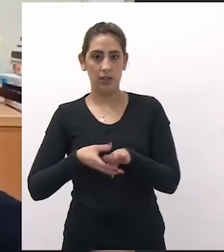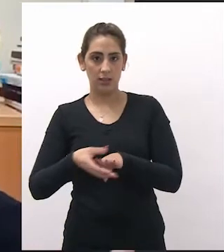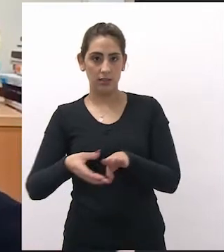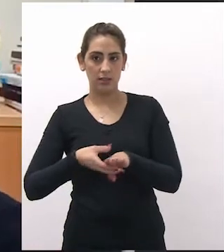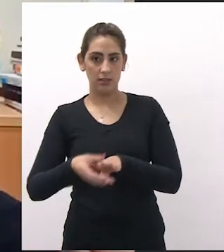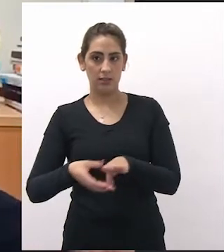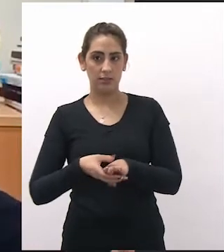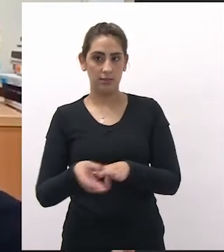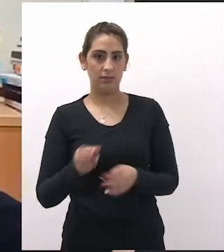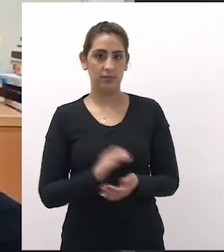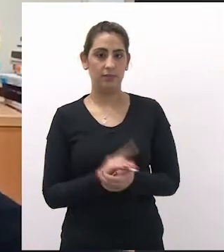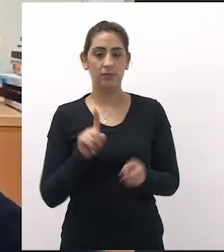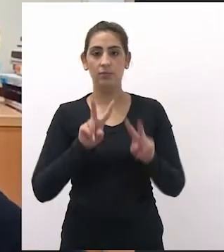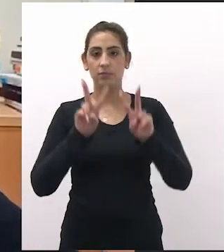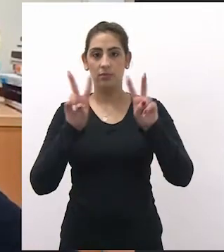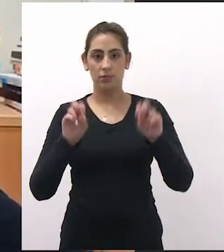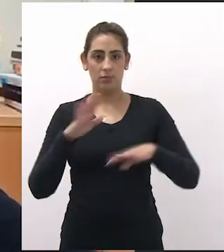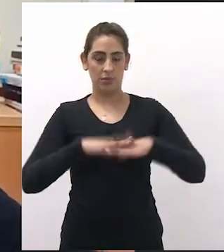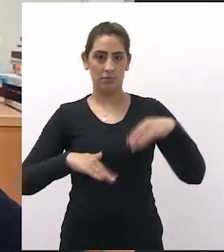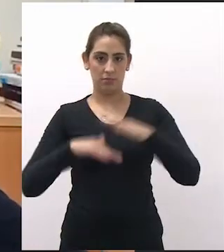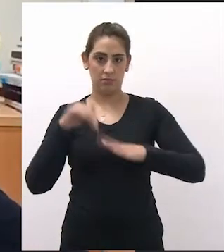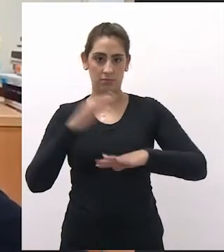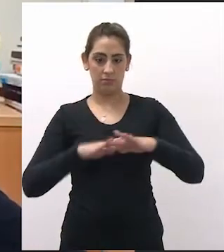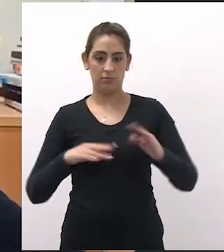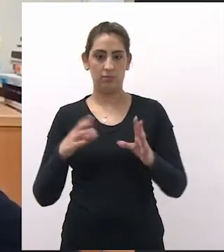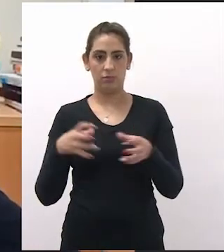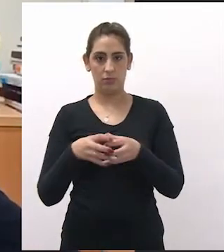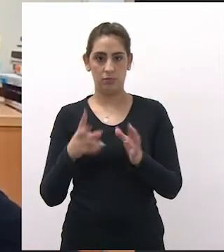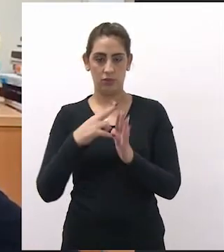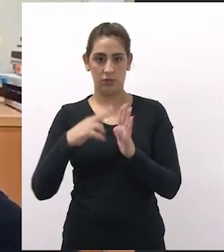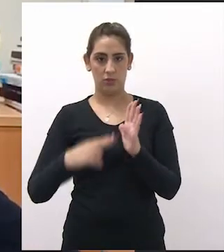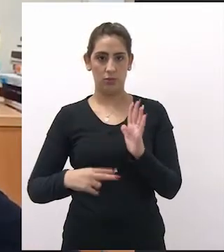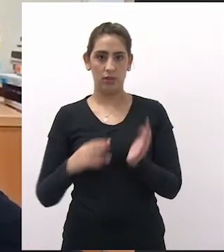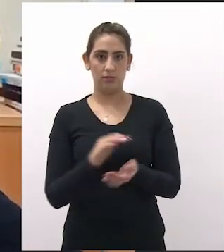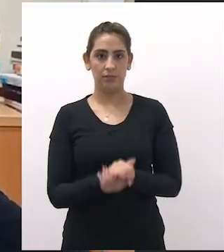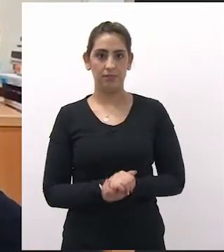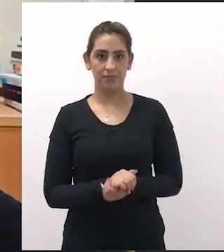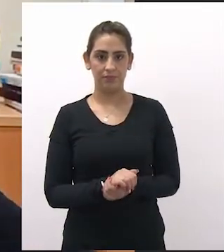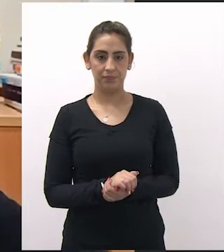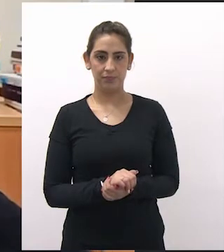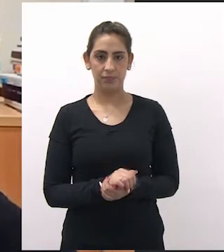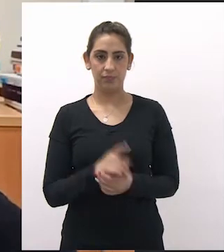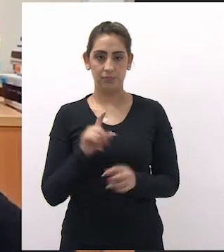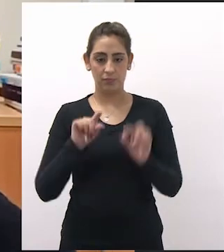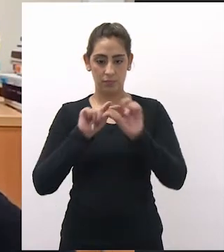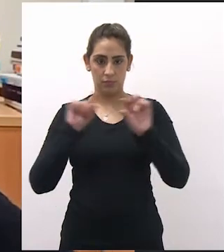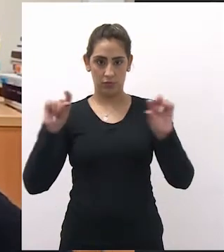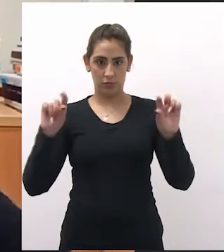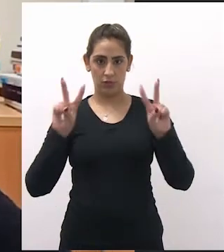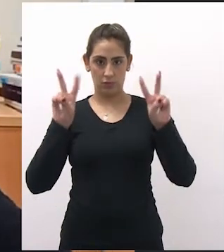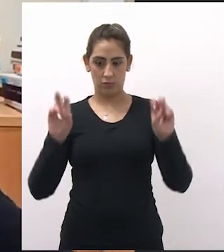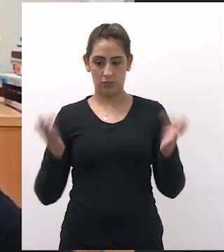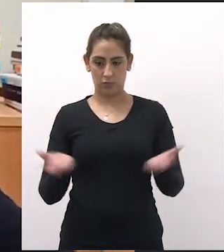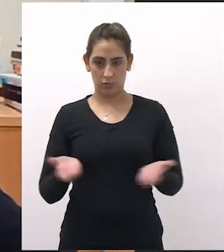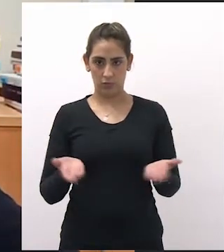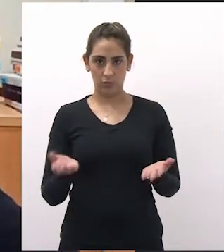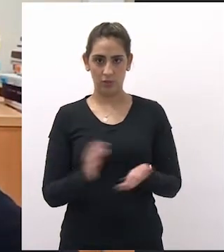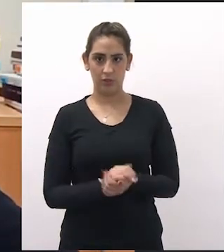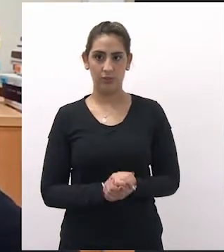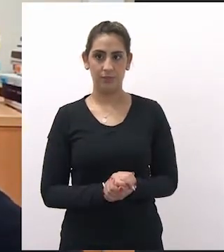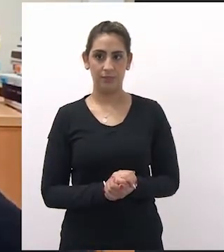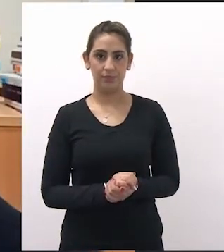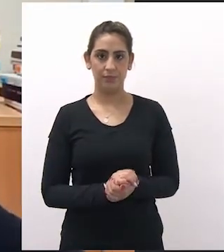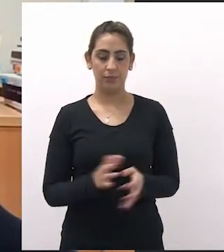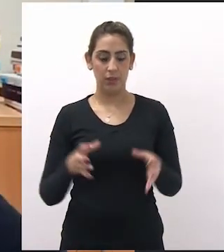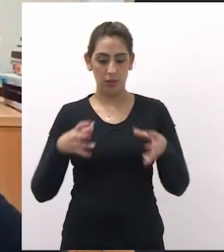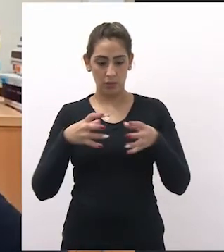orientações sobre essa prática de clube de leitura. Então, o título de hoje é Clube